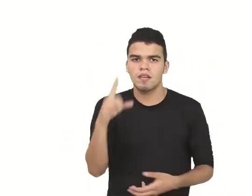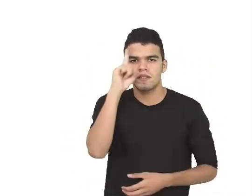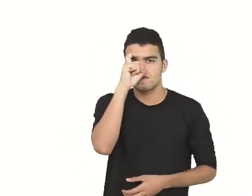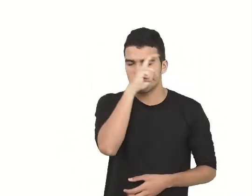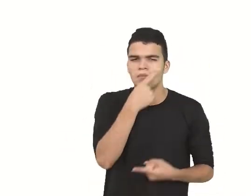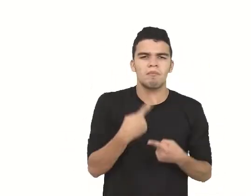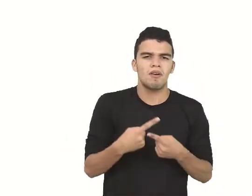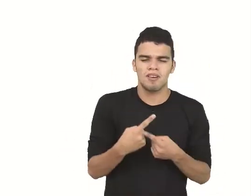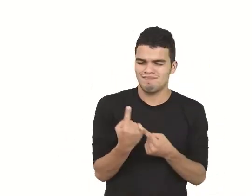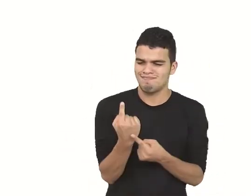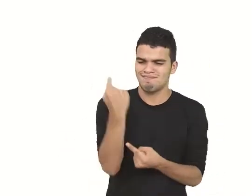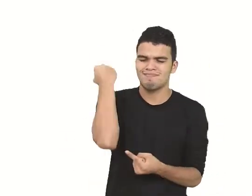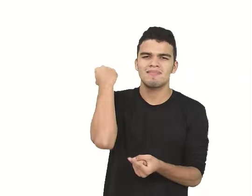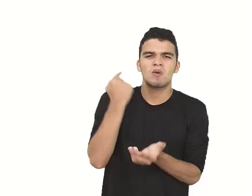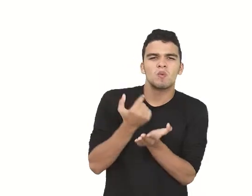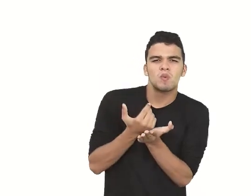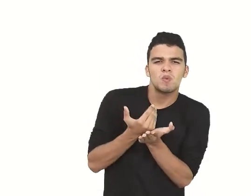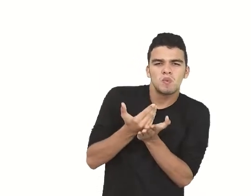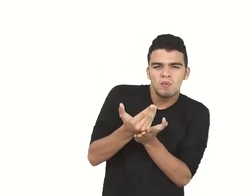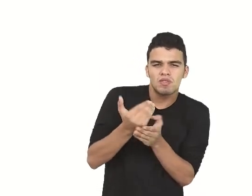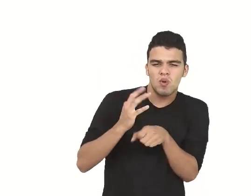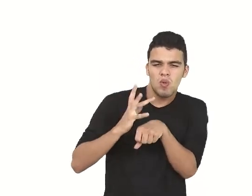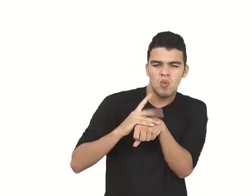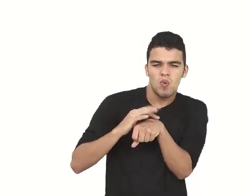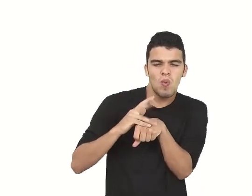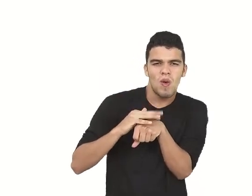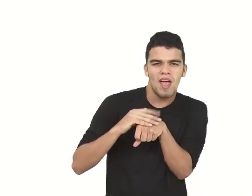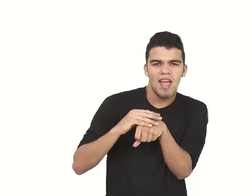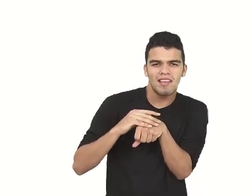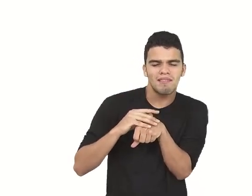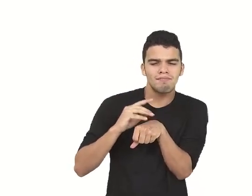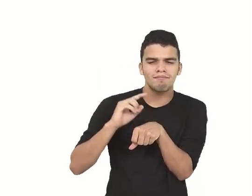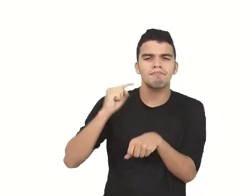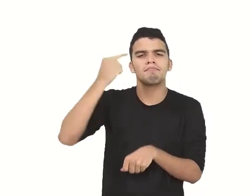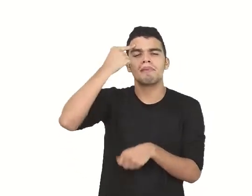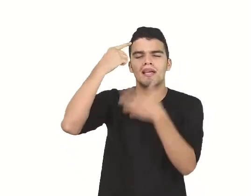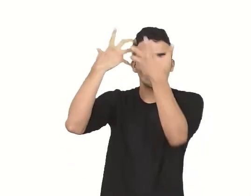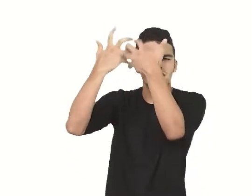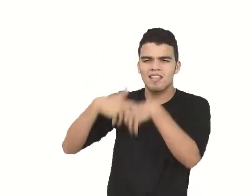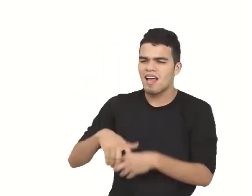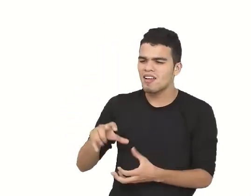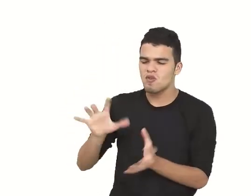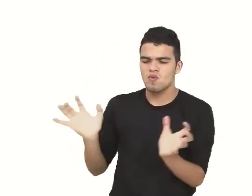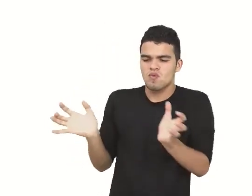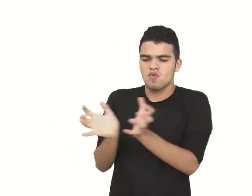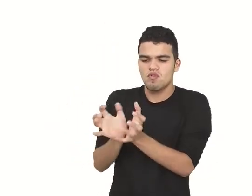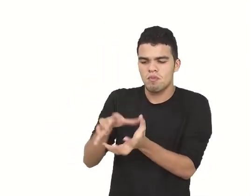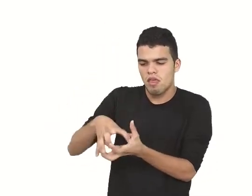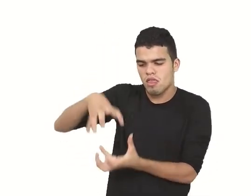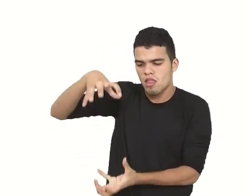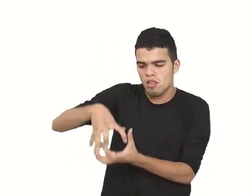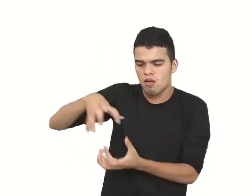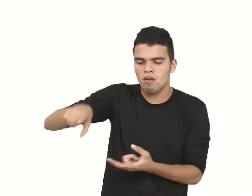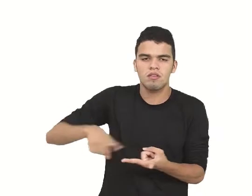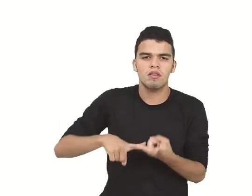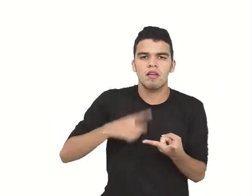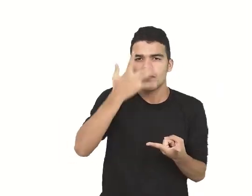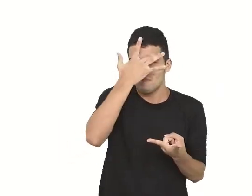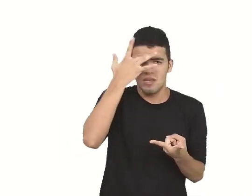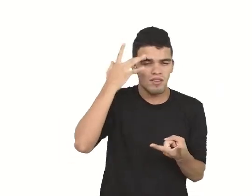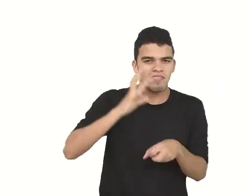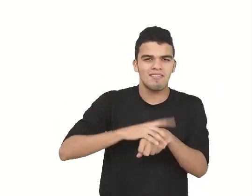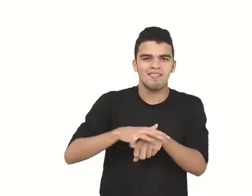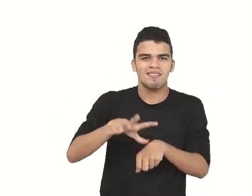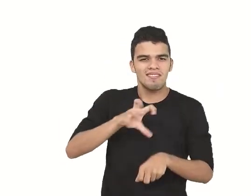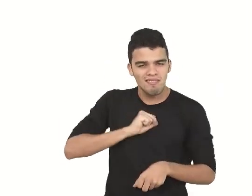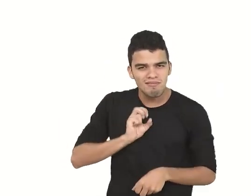da doença, nós achávamos que apenas idosos, pessoas com doenças crônicas e pessoas com